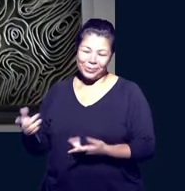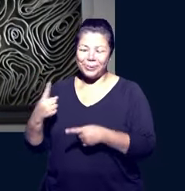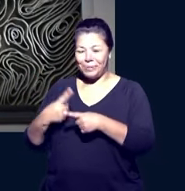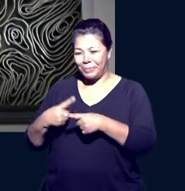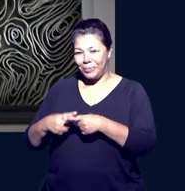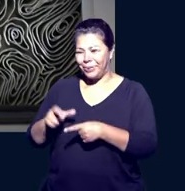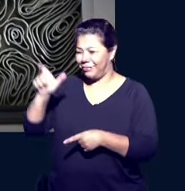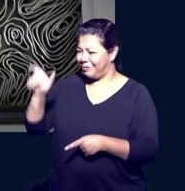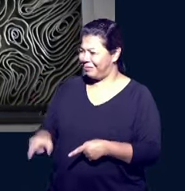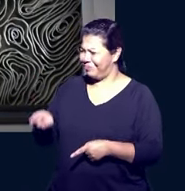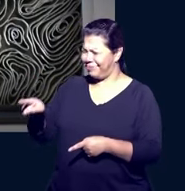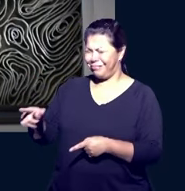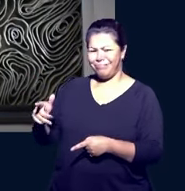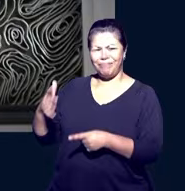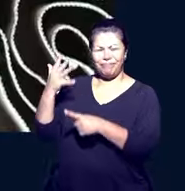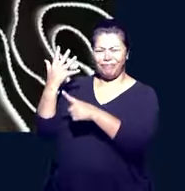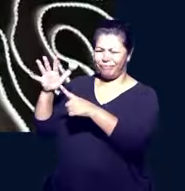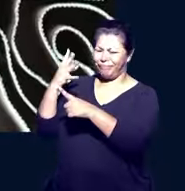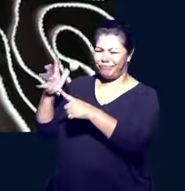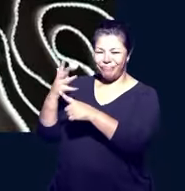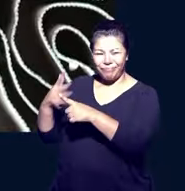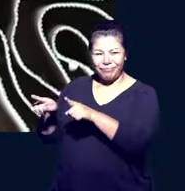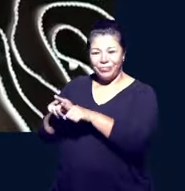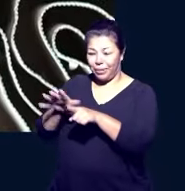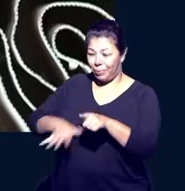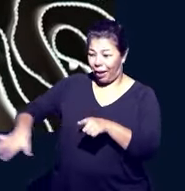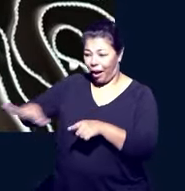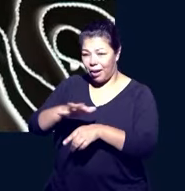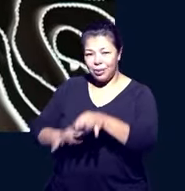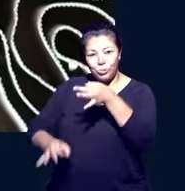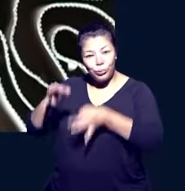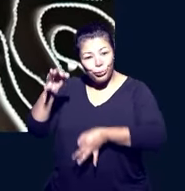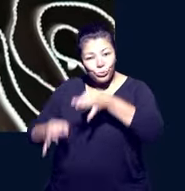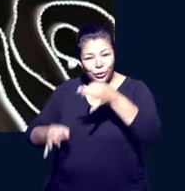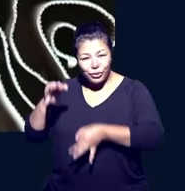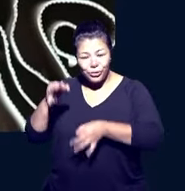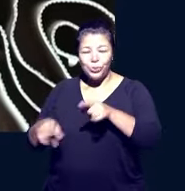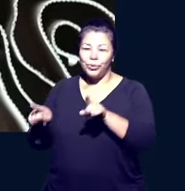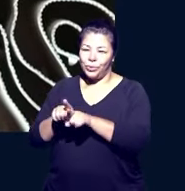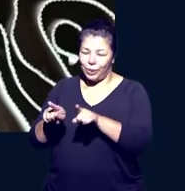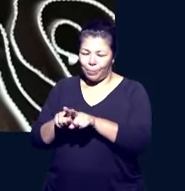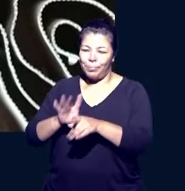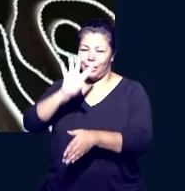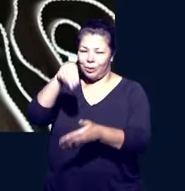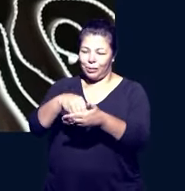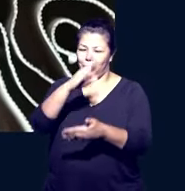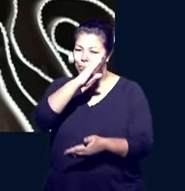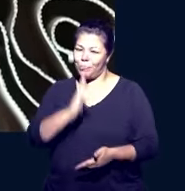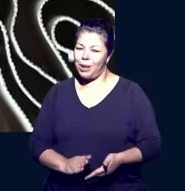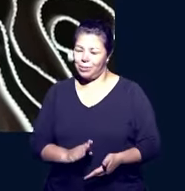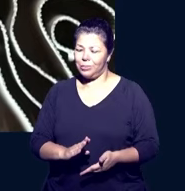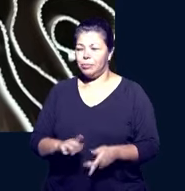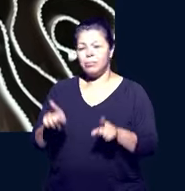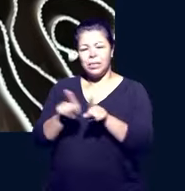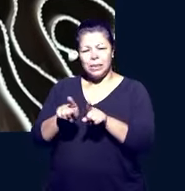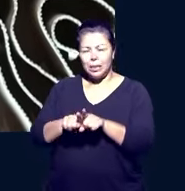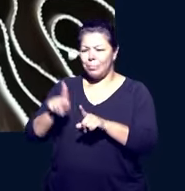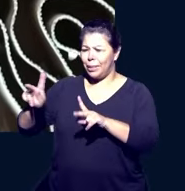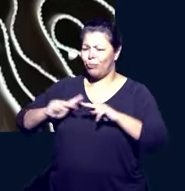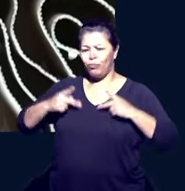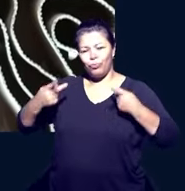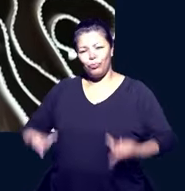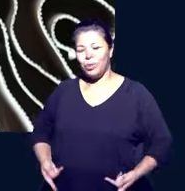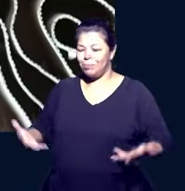figura de extrema relevância no cenário jurídico institucional brasileiro é uma grande figura humana